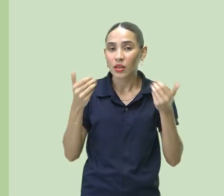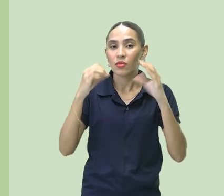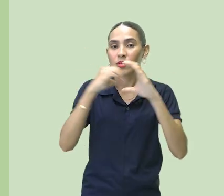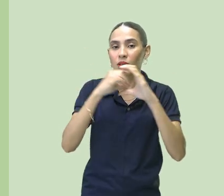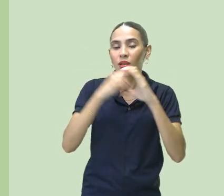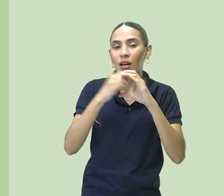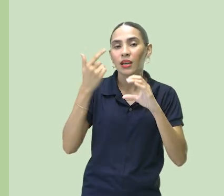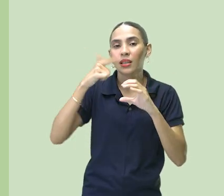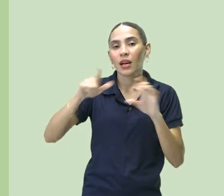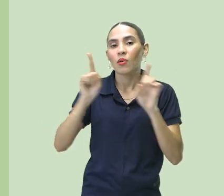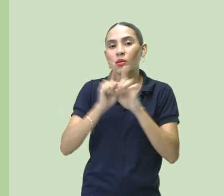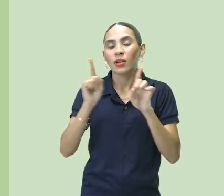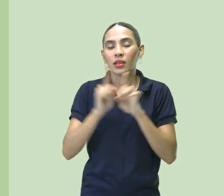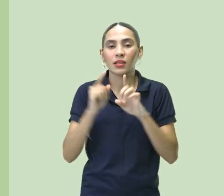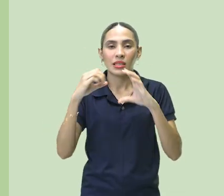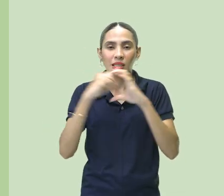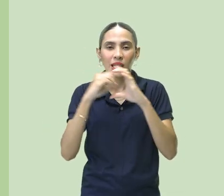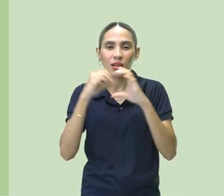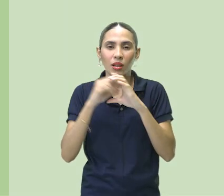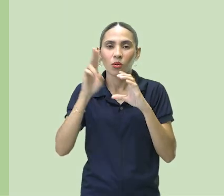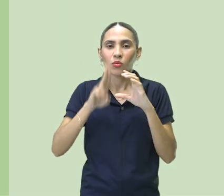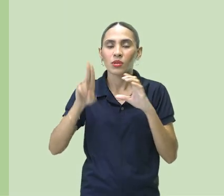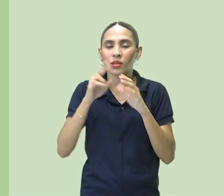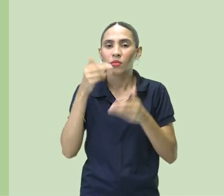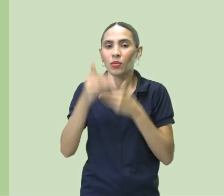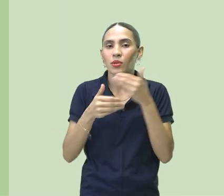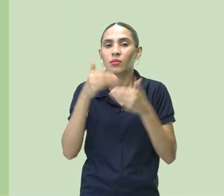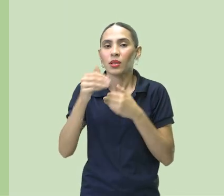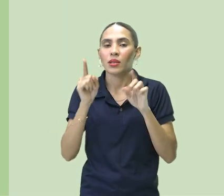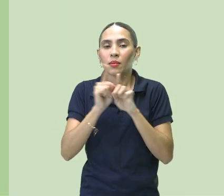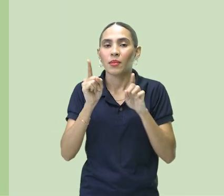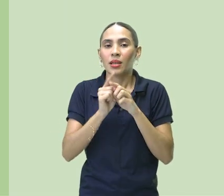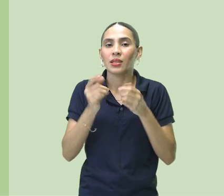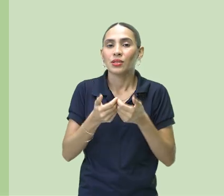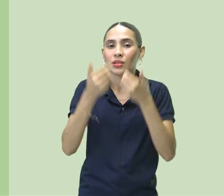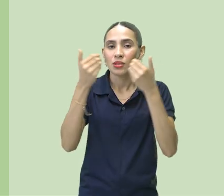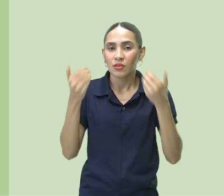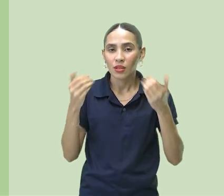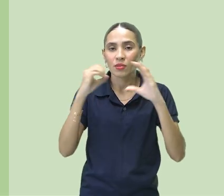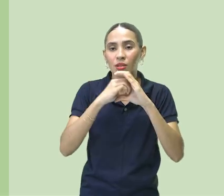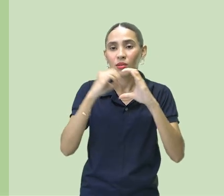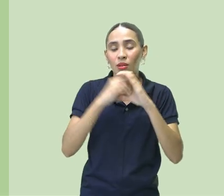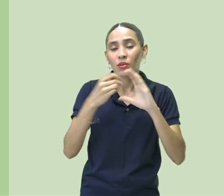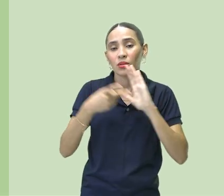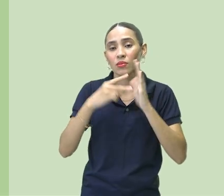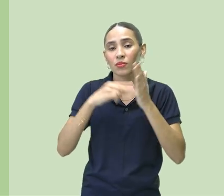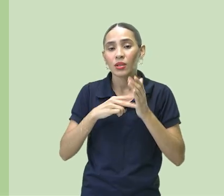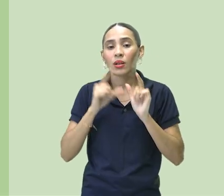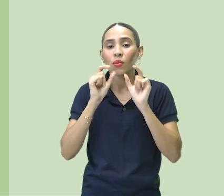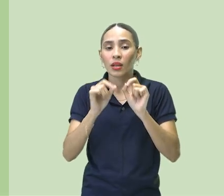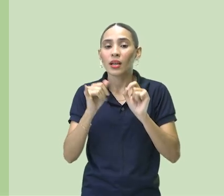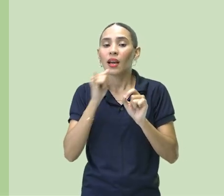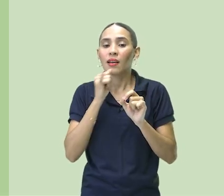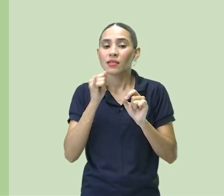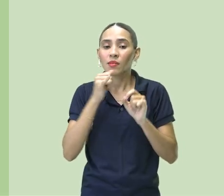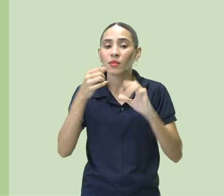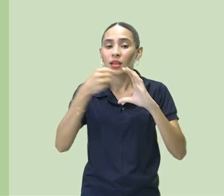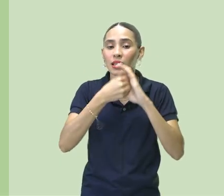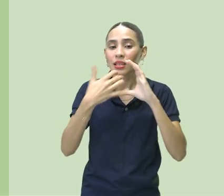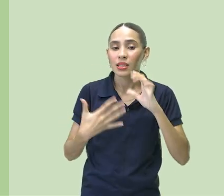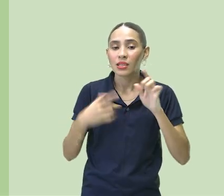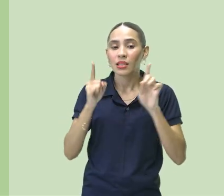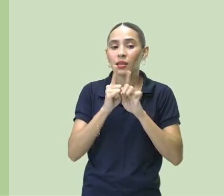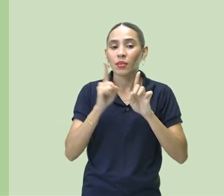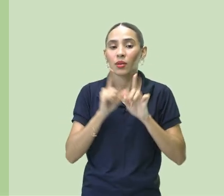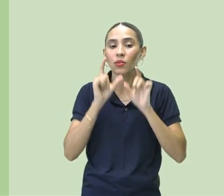formar células através de procedimento de divisão celular, ou seja, nós temos aí a